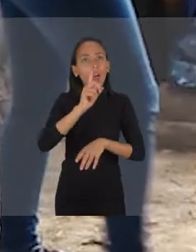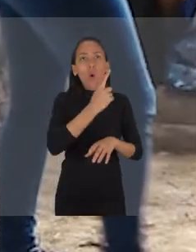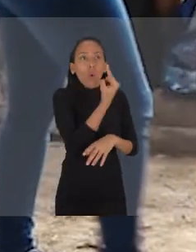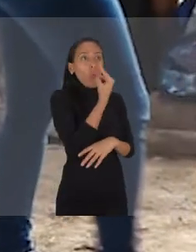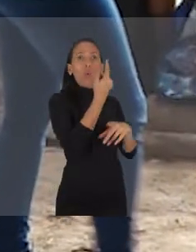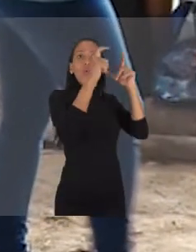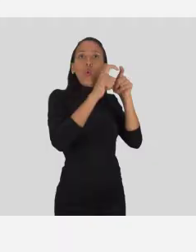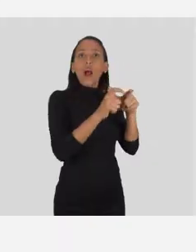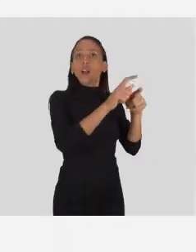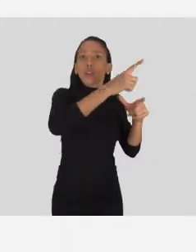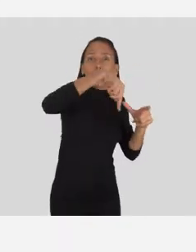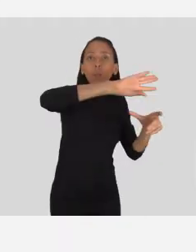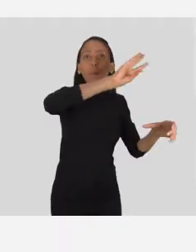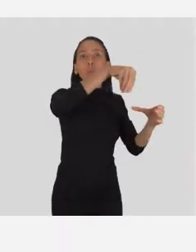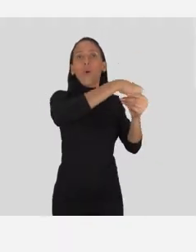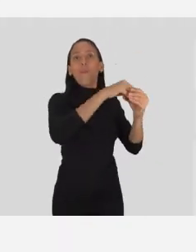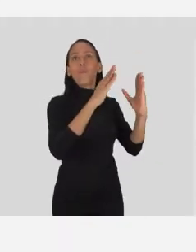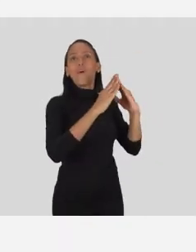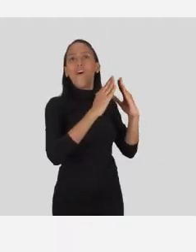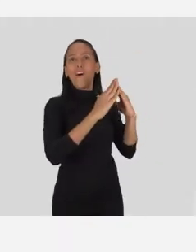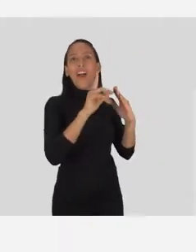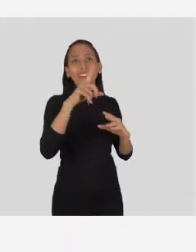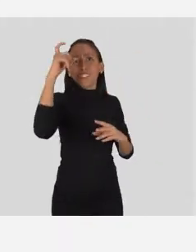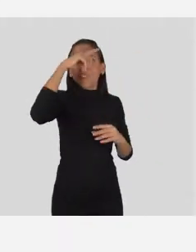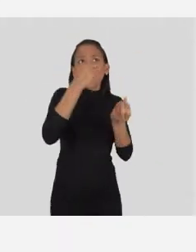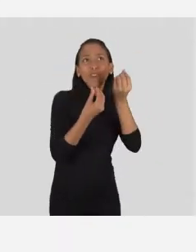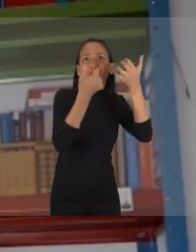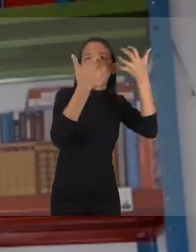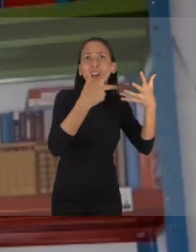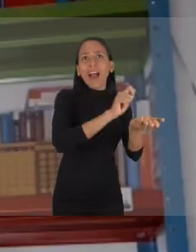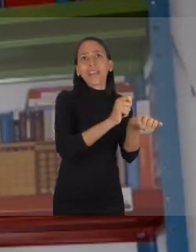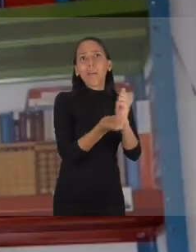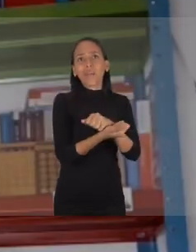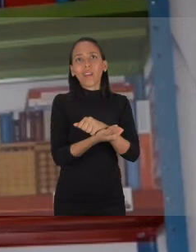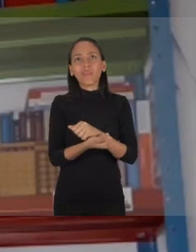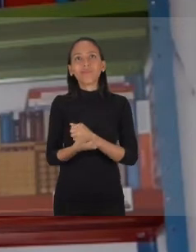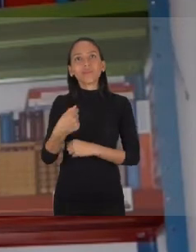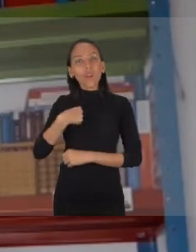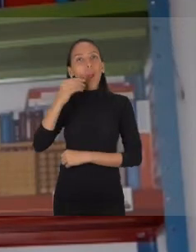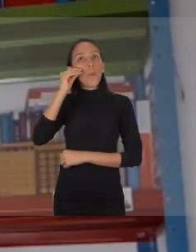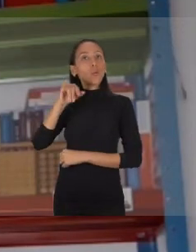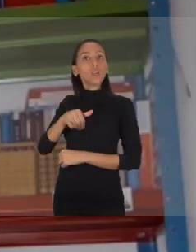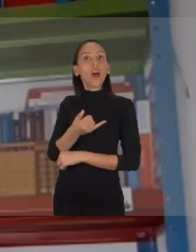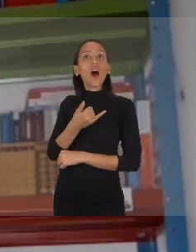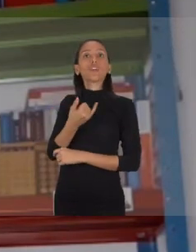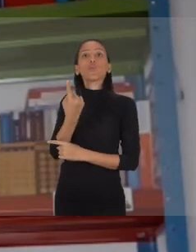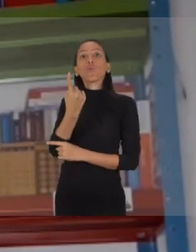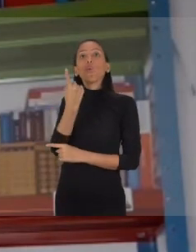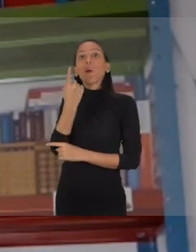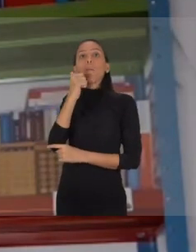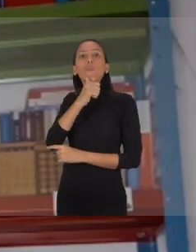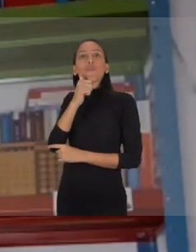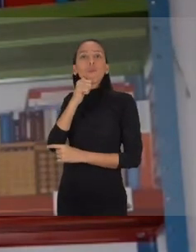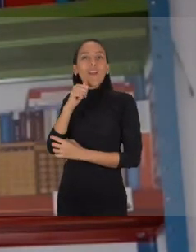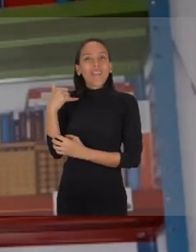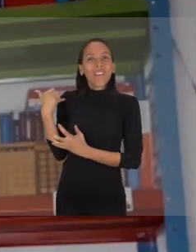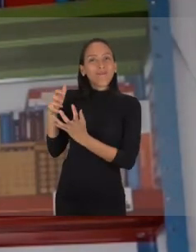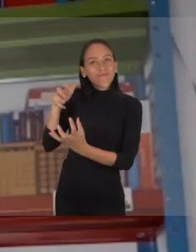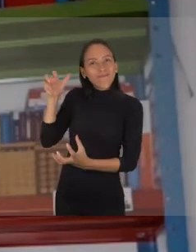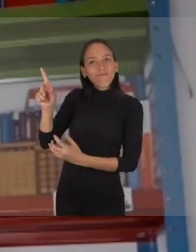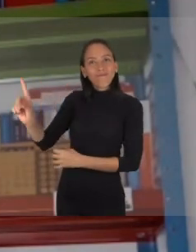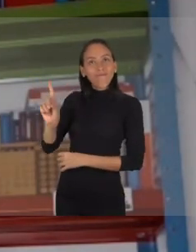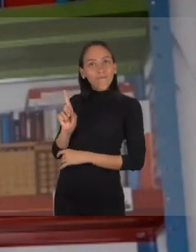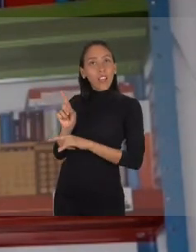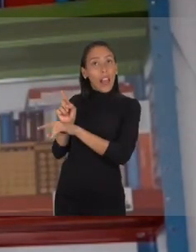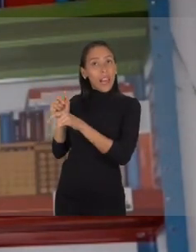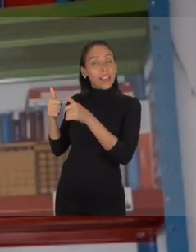junto. Então é muito difícil, é difícil essa adaptação. Eu tive a oportunidade de atender uma senhora, ela tinha sintomas